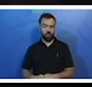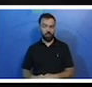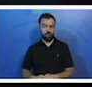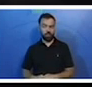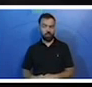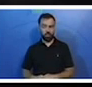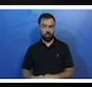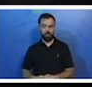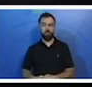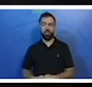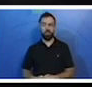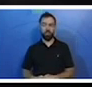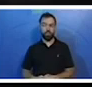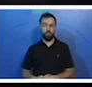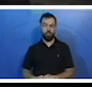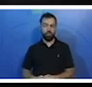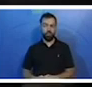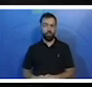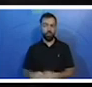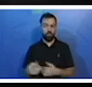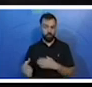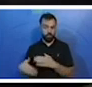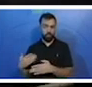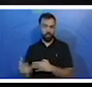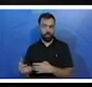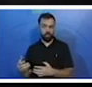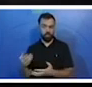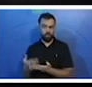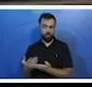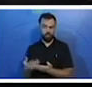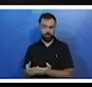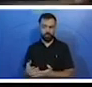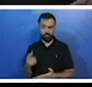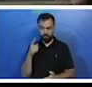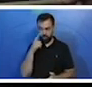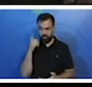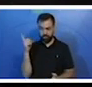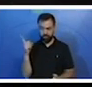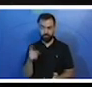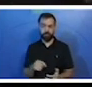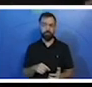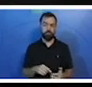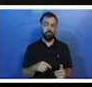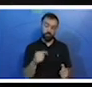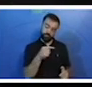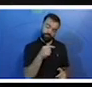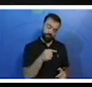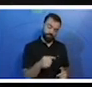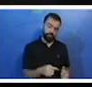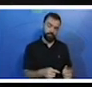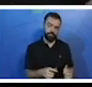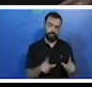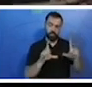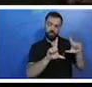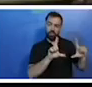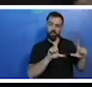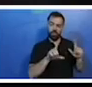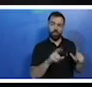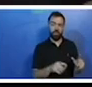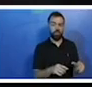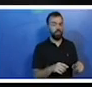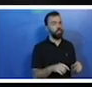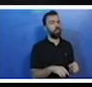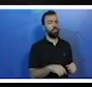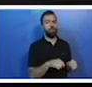Então iremos aprender um pouquinho mais sobre essa prática de ciclismo como um lazer. Olhando essa imagem aqui, vemos pessoas de todas as idades, com vários tipos de